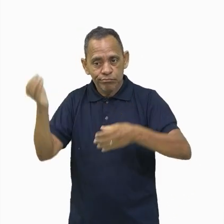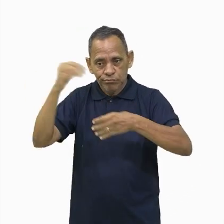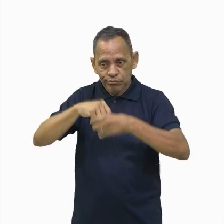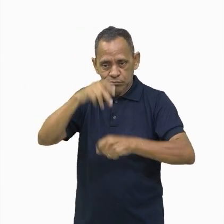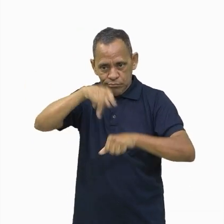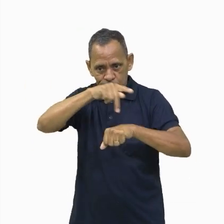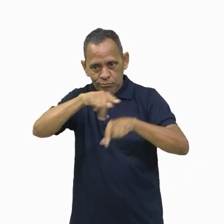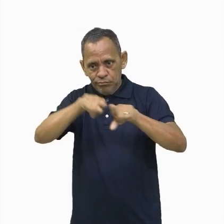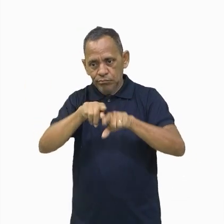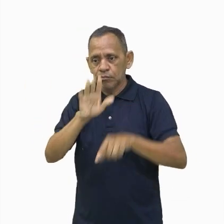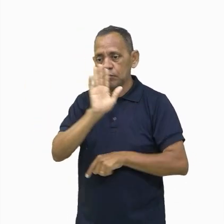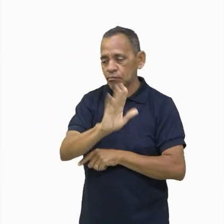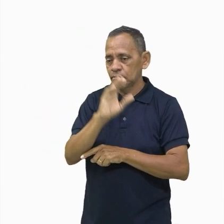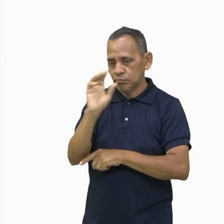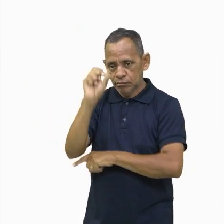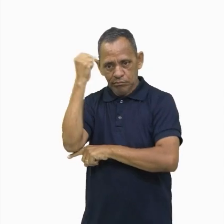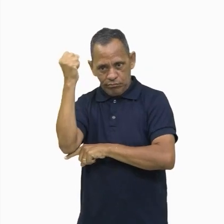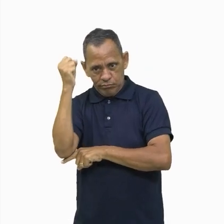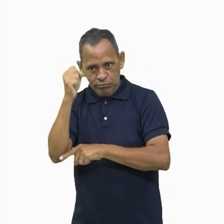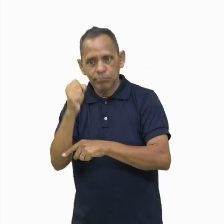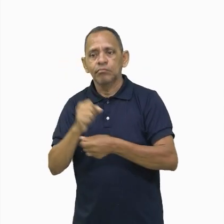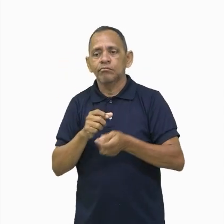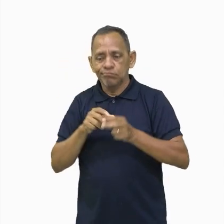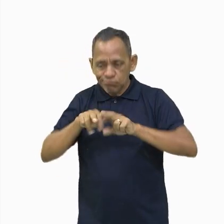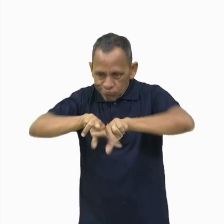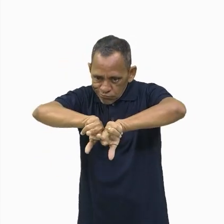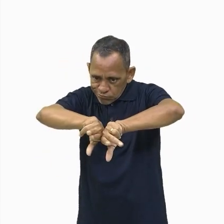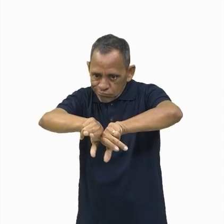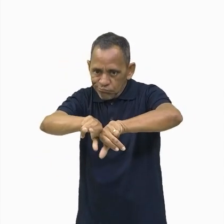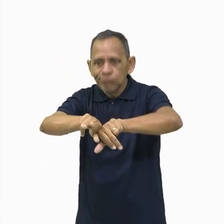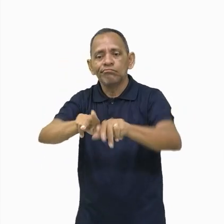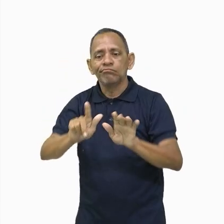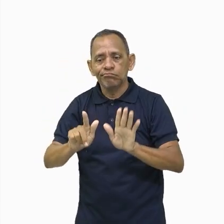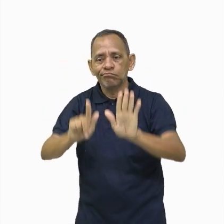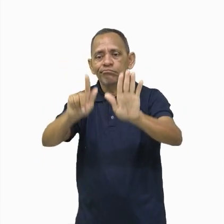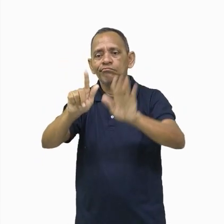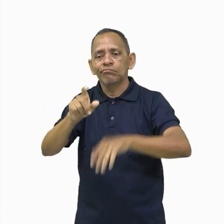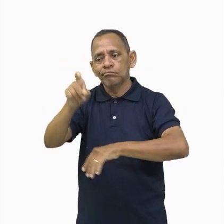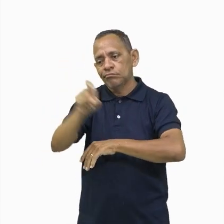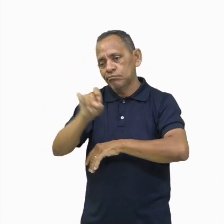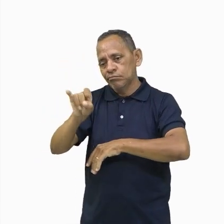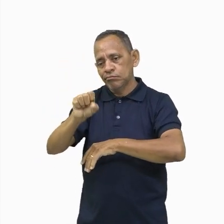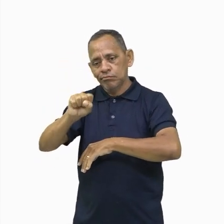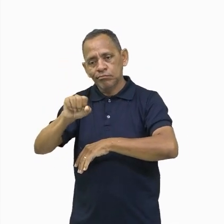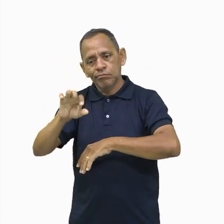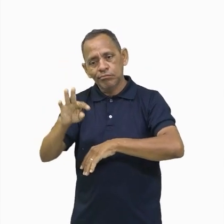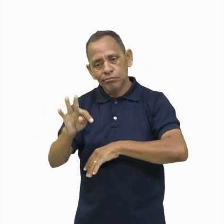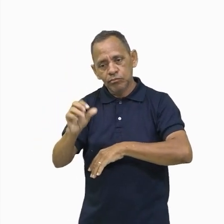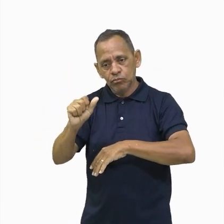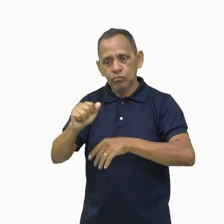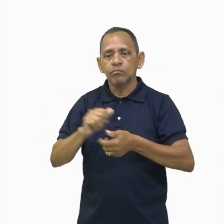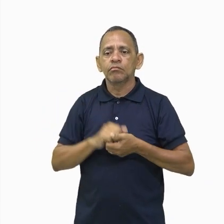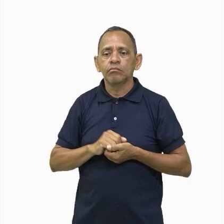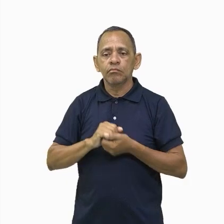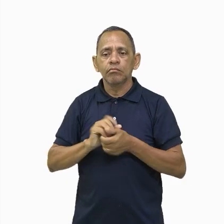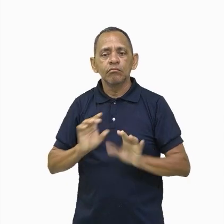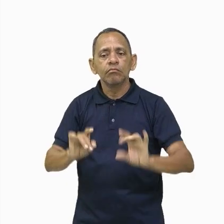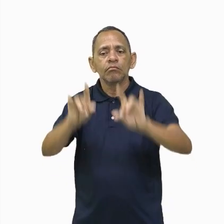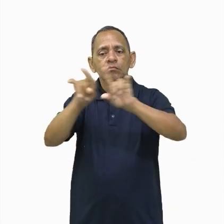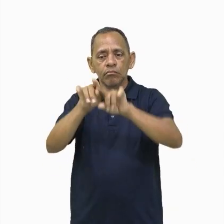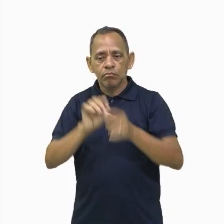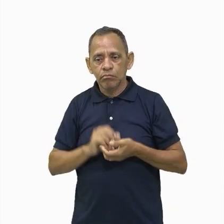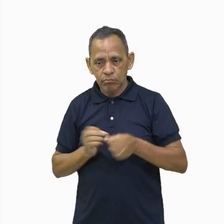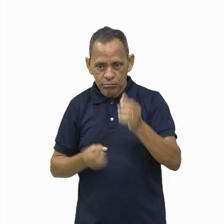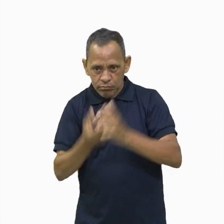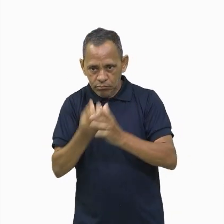Argentina, gente, tem explorado ativamente gás de xisto, especialmente ali na formação de Vaca